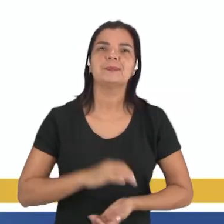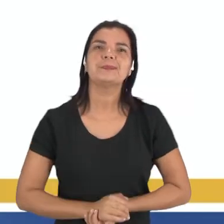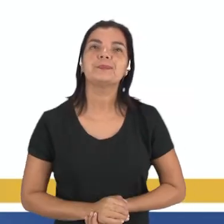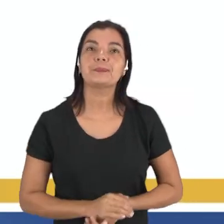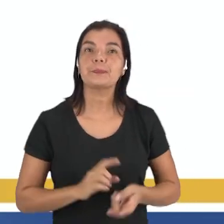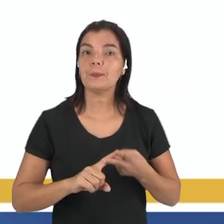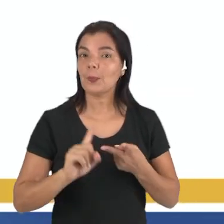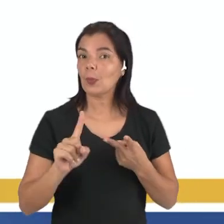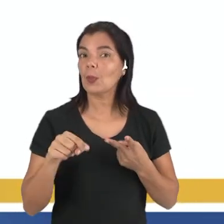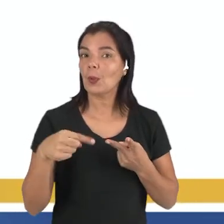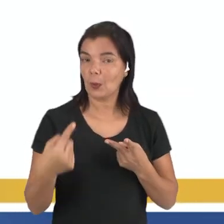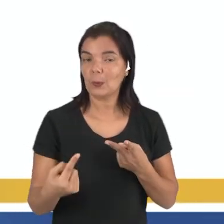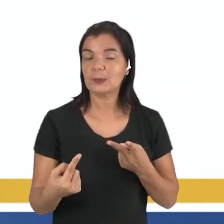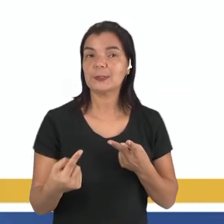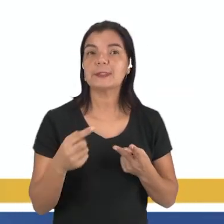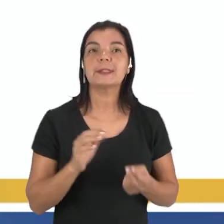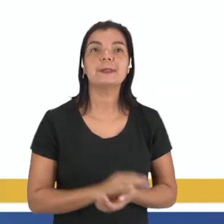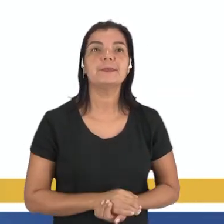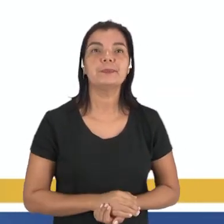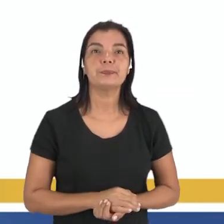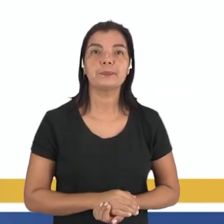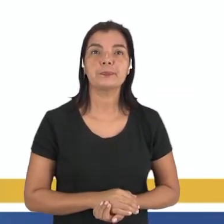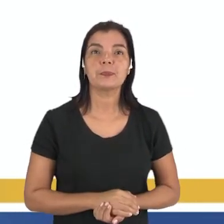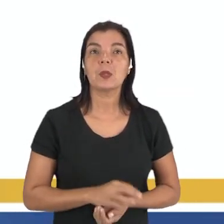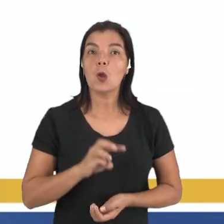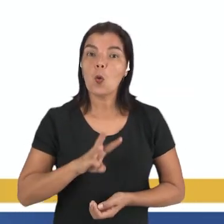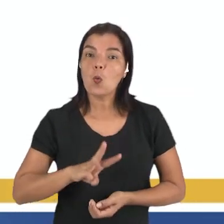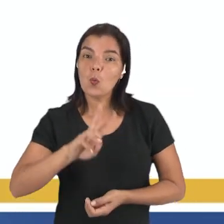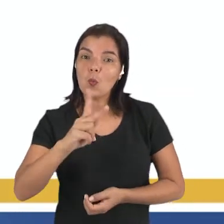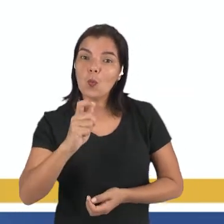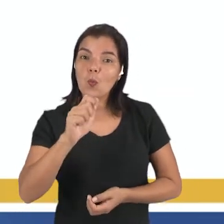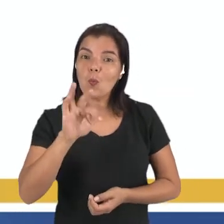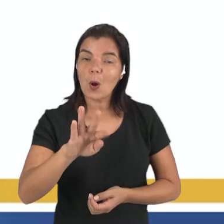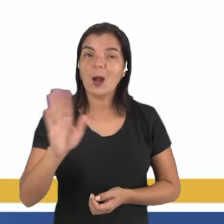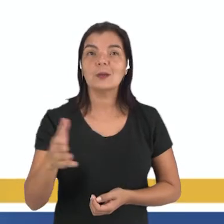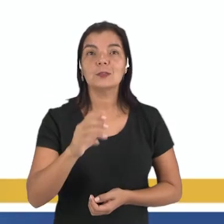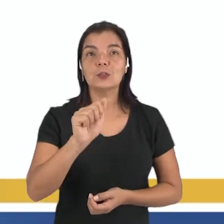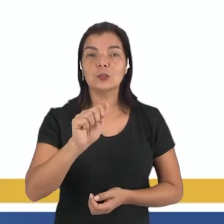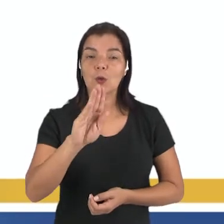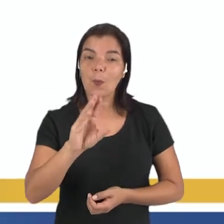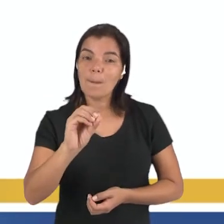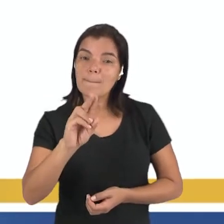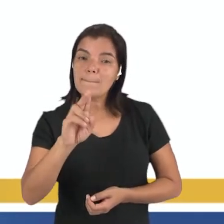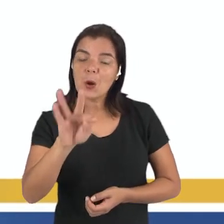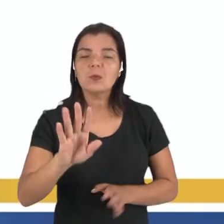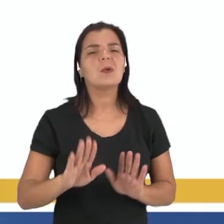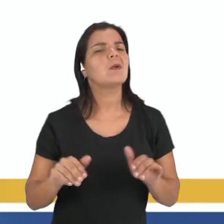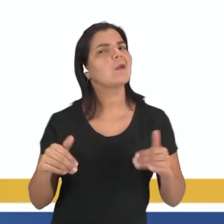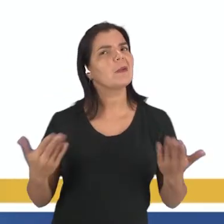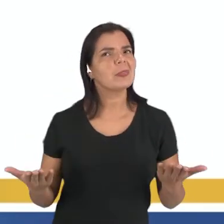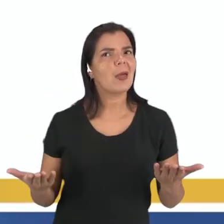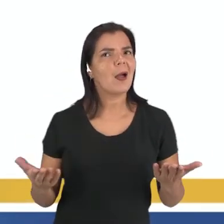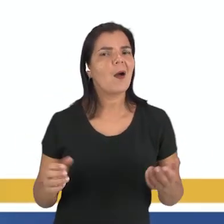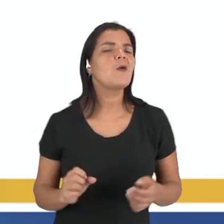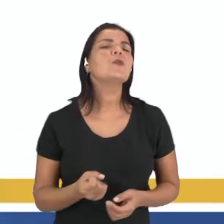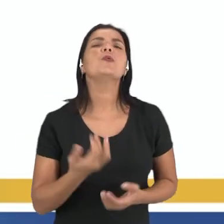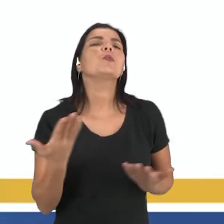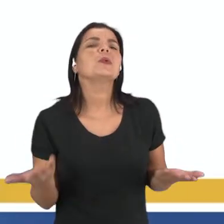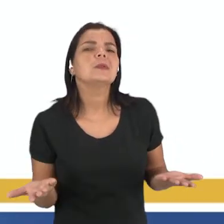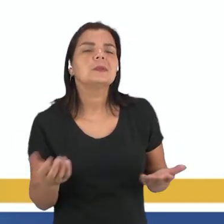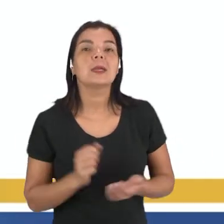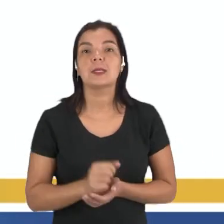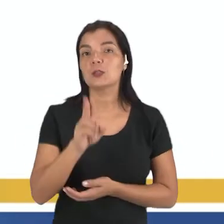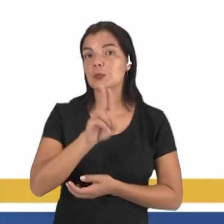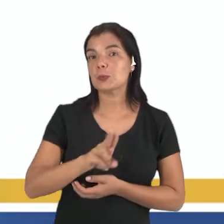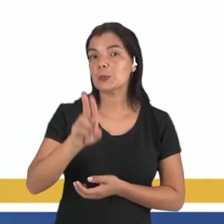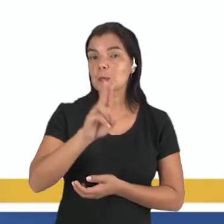Outra expressão aí. What about? Esse what about vai significar que tal? E quanto a? A gente